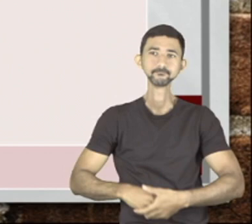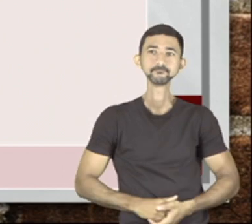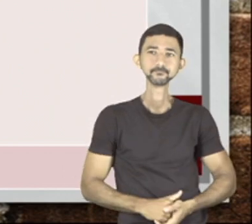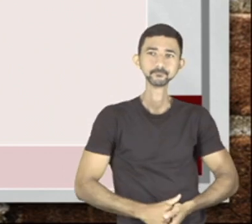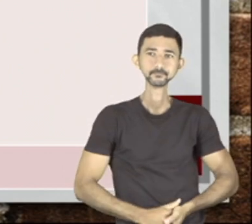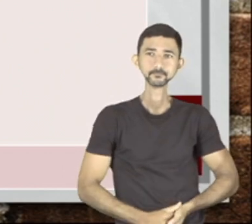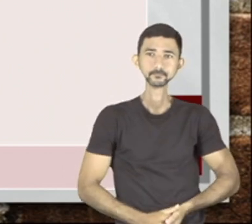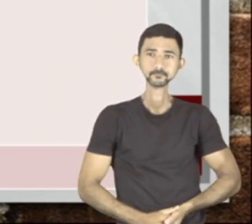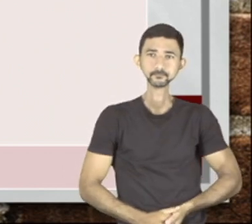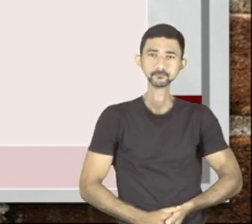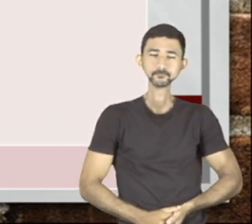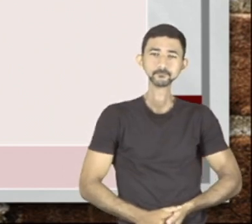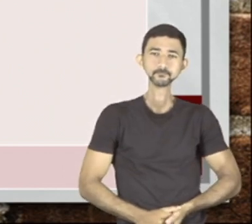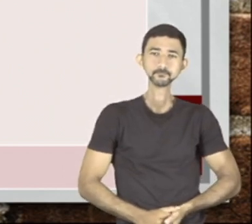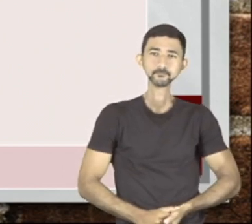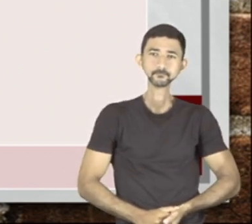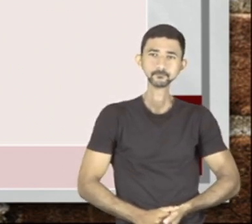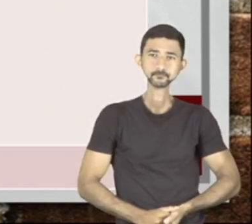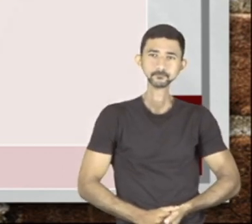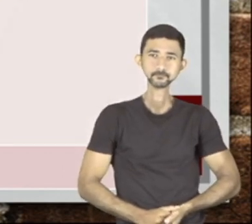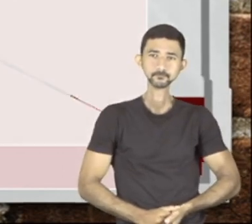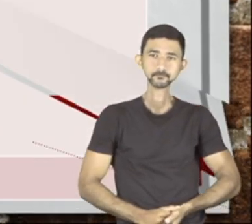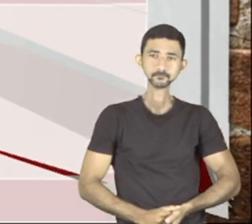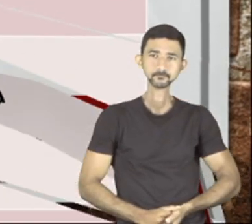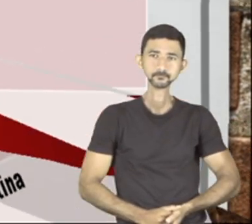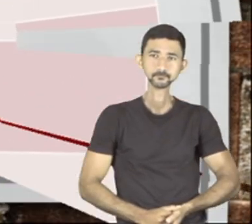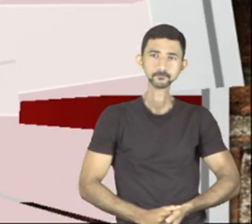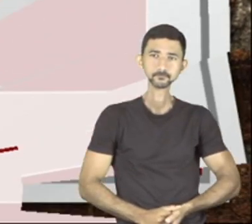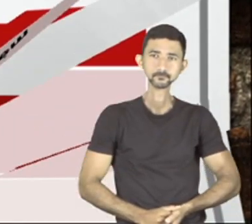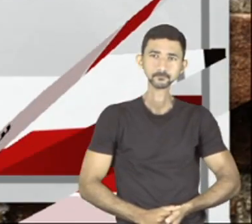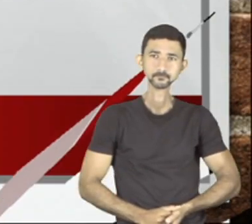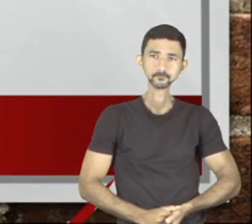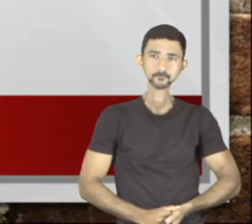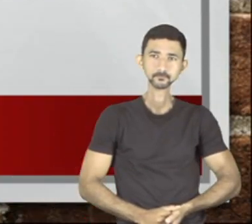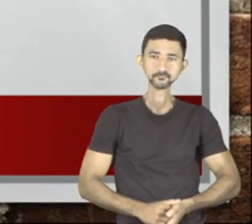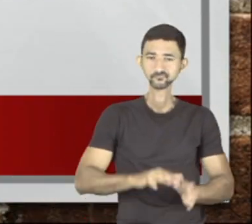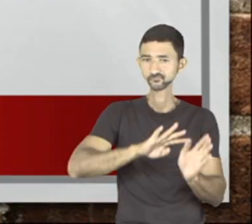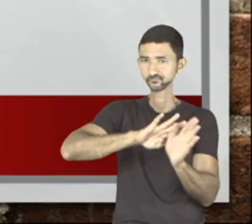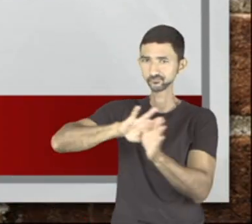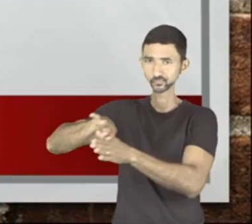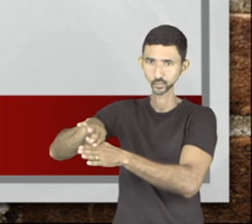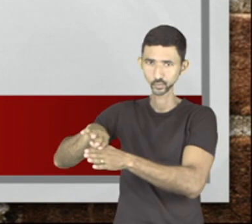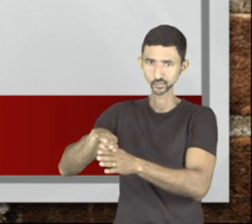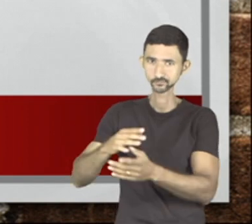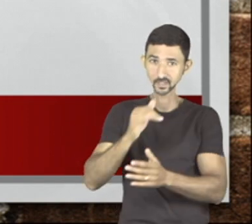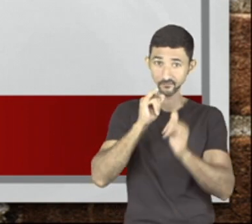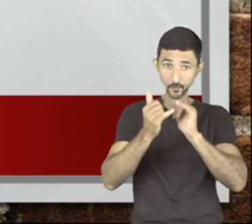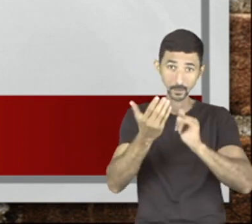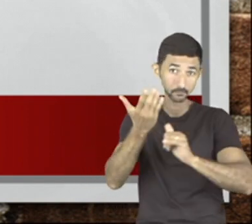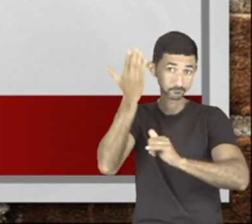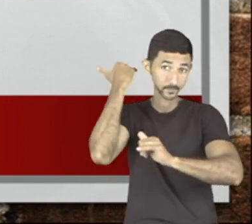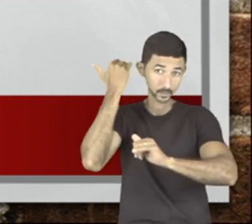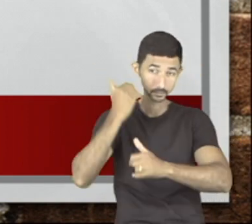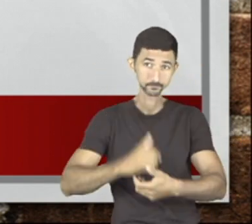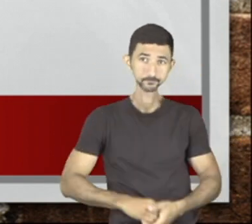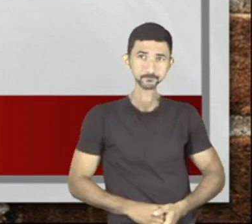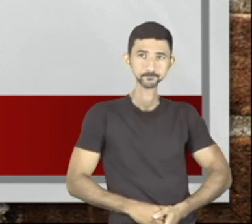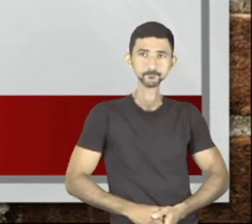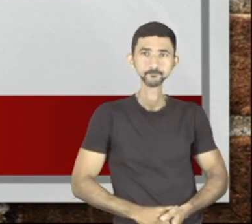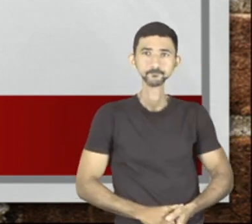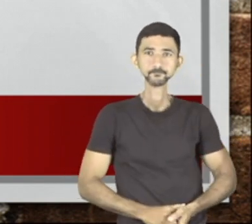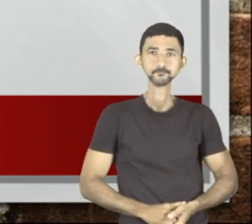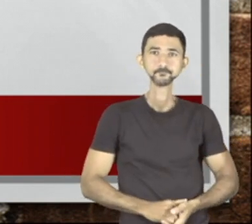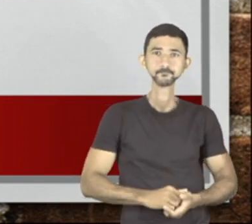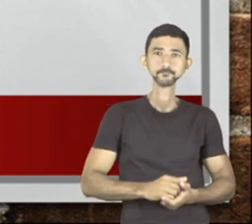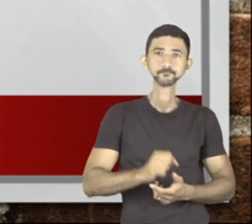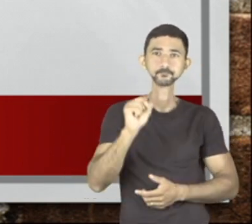de 83 mil quilômetros quadrados, ok? Também, isso aqui é informação antiga, né? O Sudeste